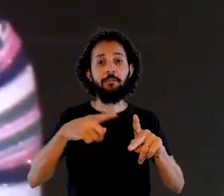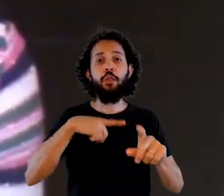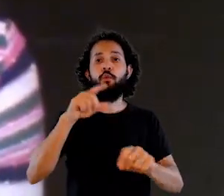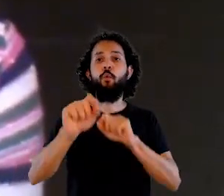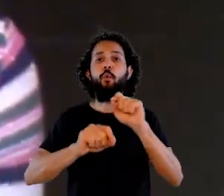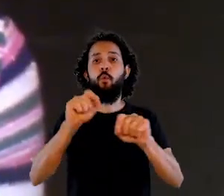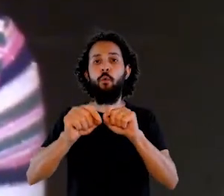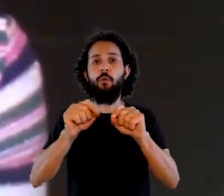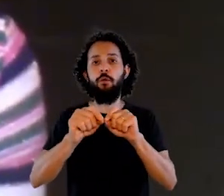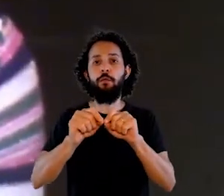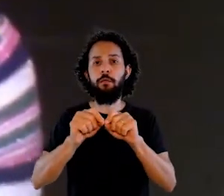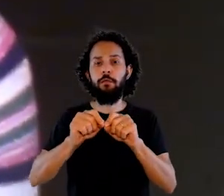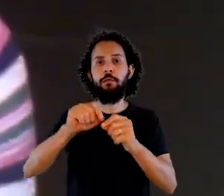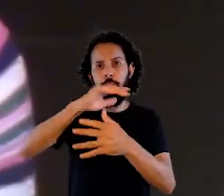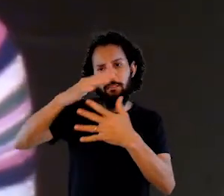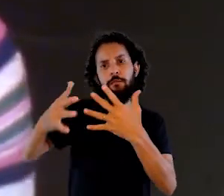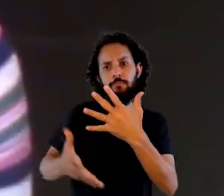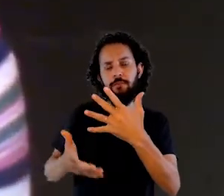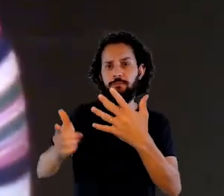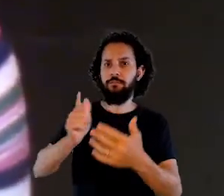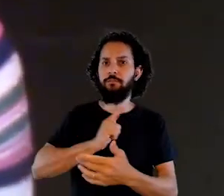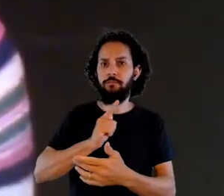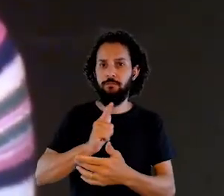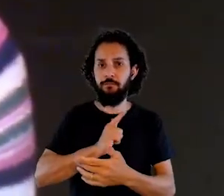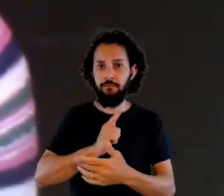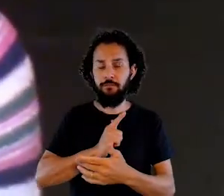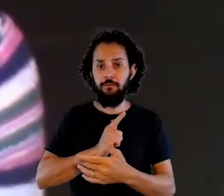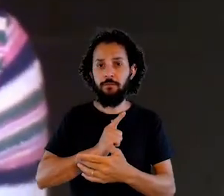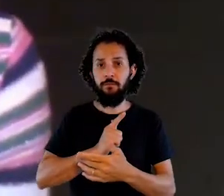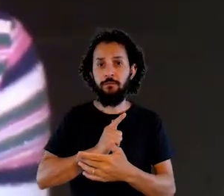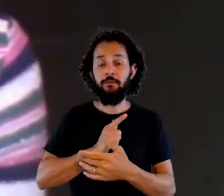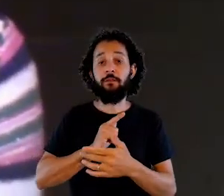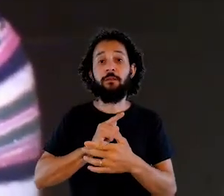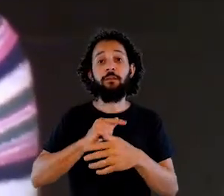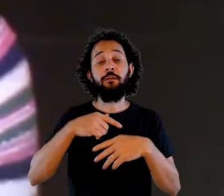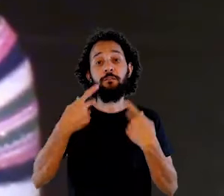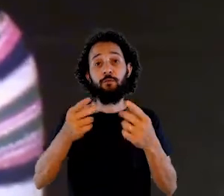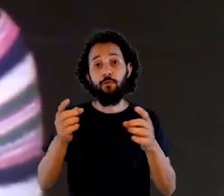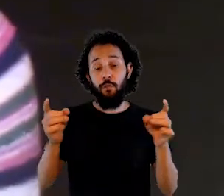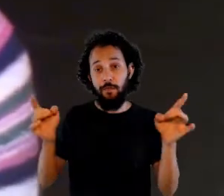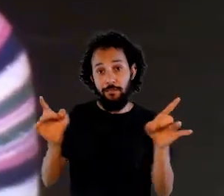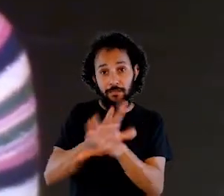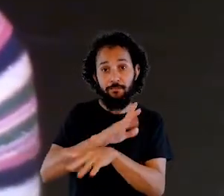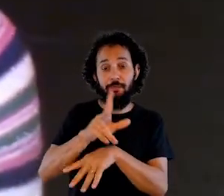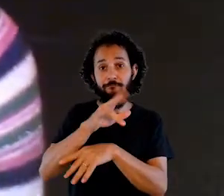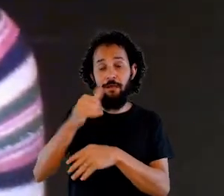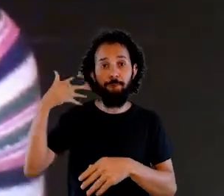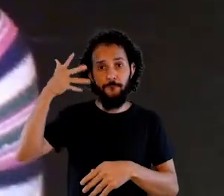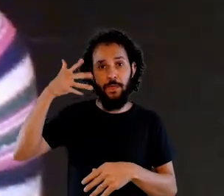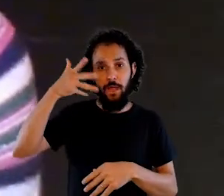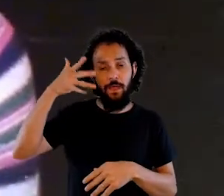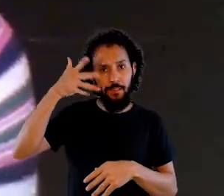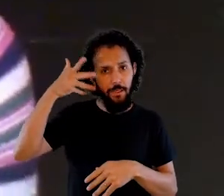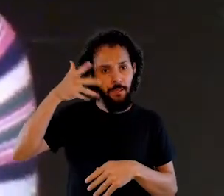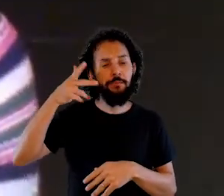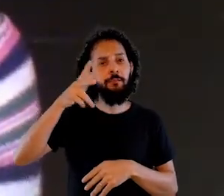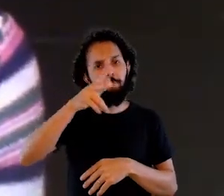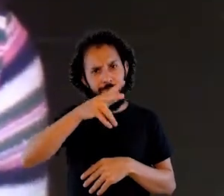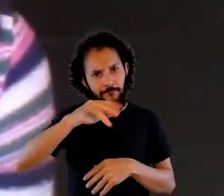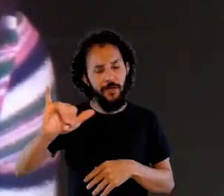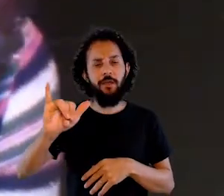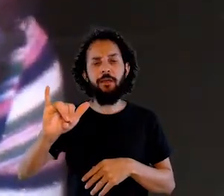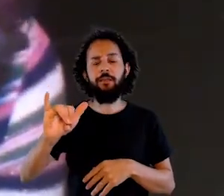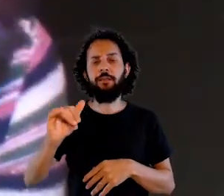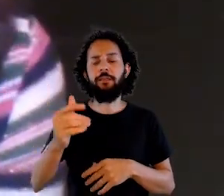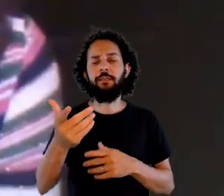sinais, Libras, e após a exibição da mostra, as palestras também vão ser